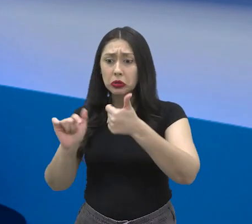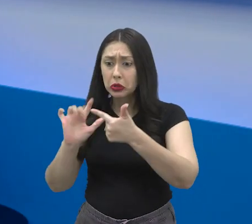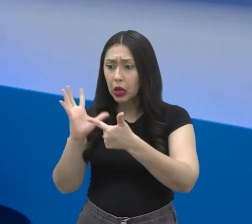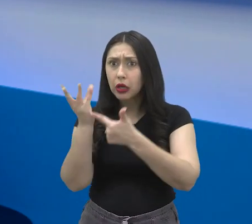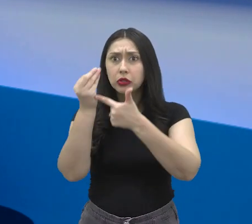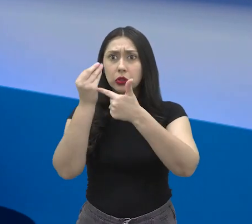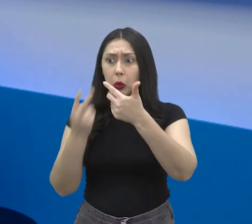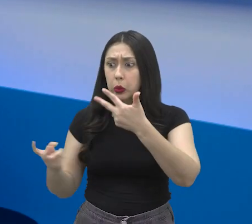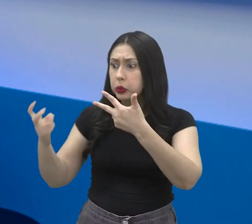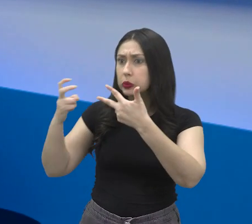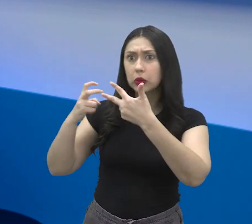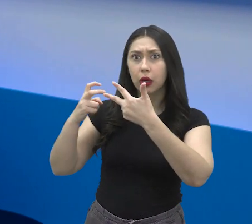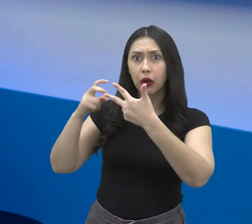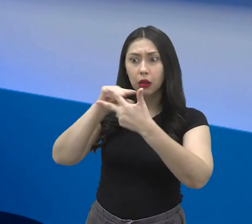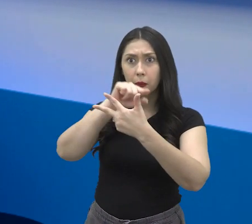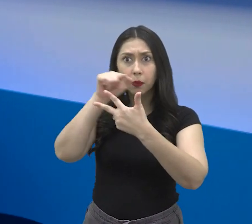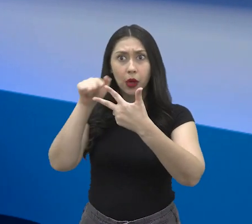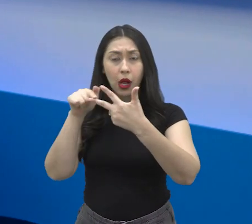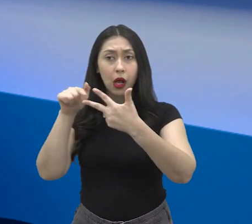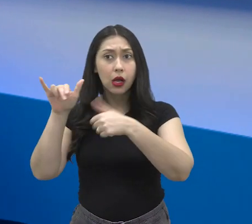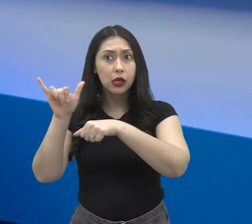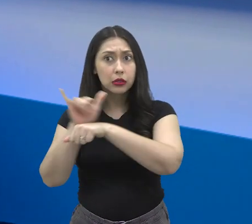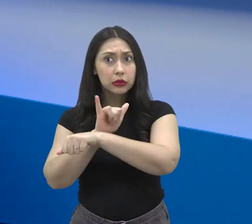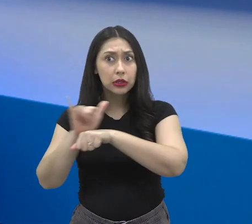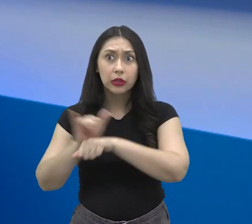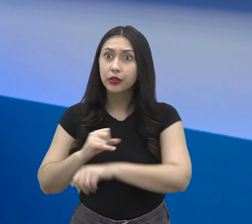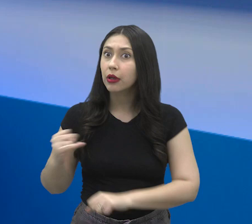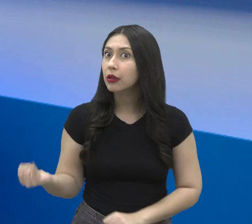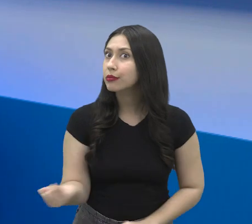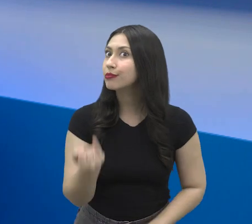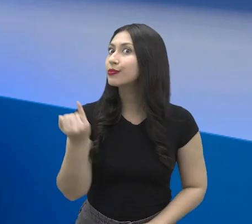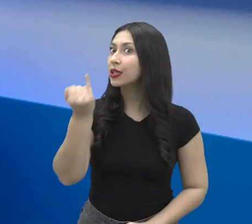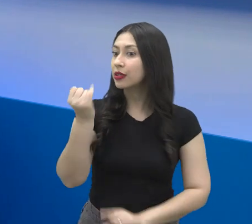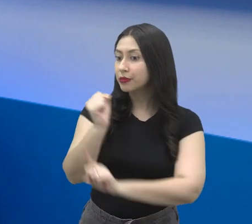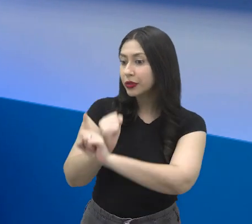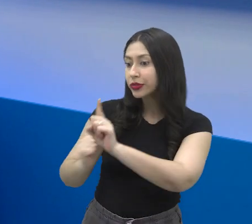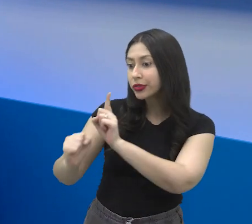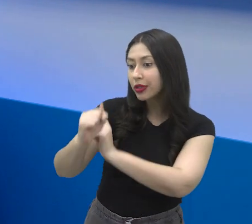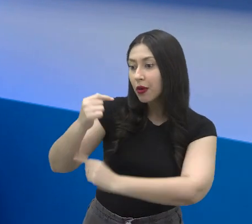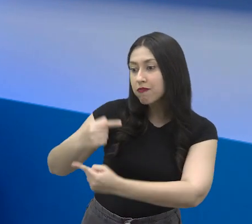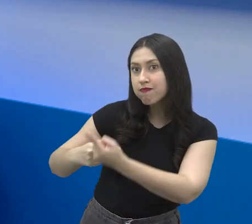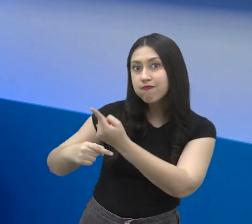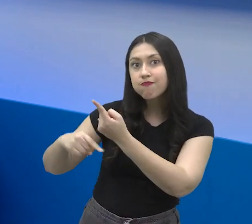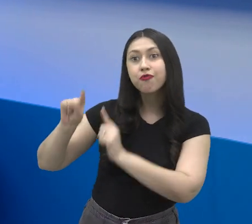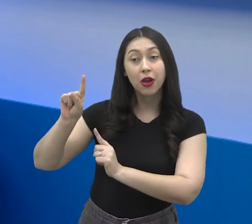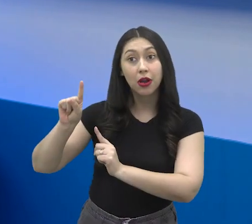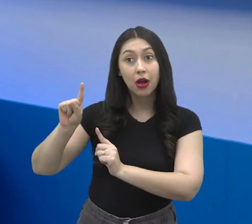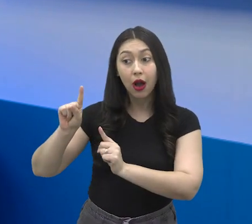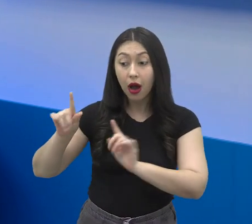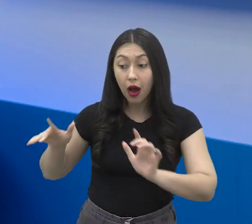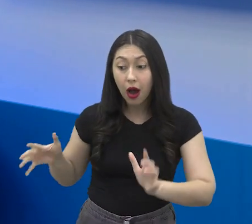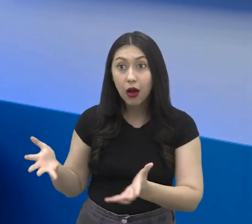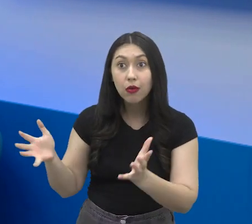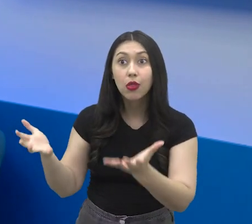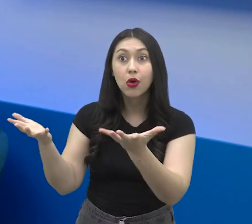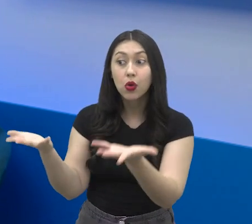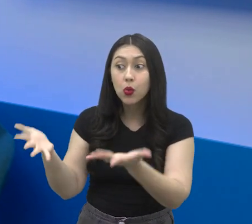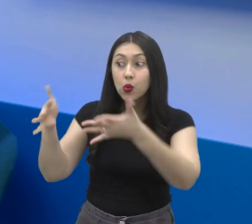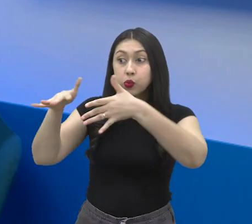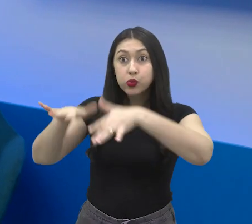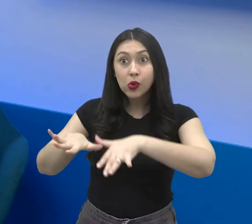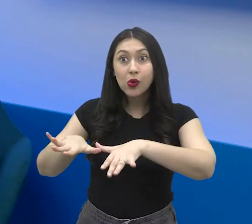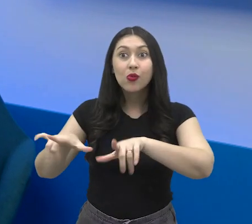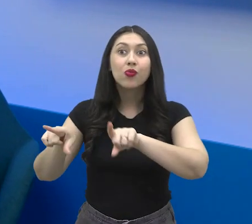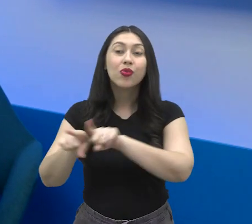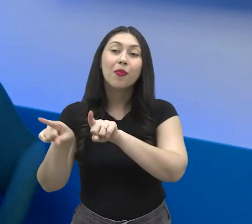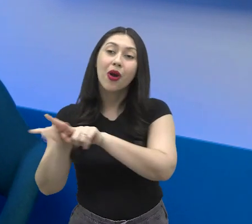Esporte, arte e cultura são ferramentas poderosas de transformação social. E além de promover a inclusão, eles